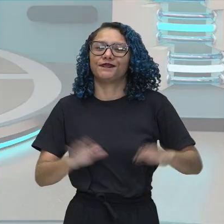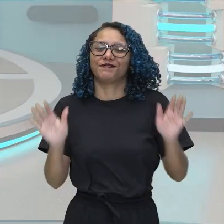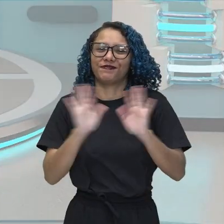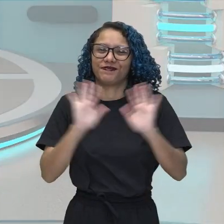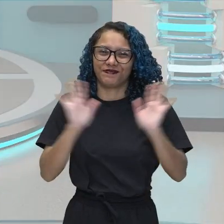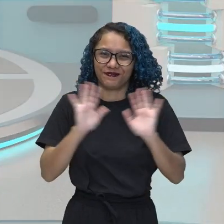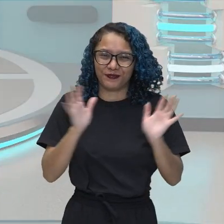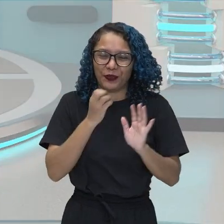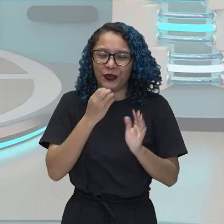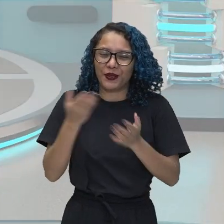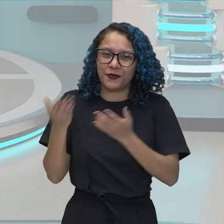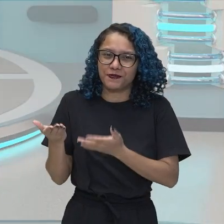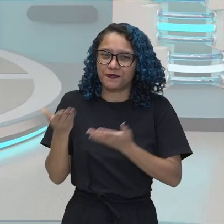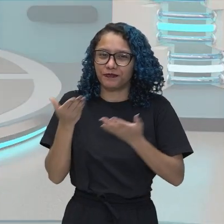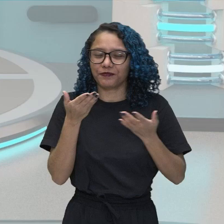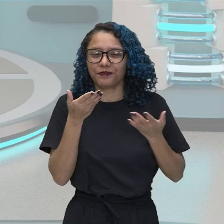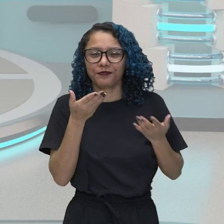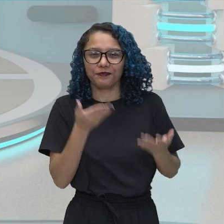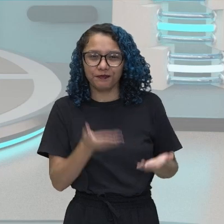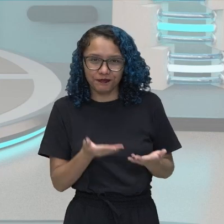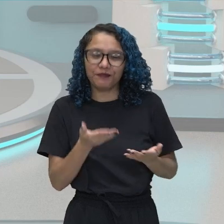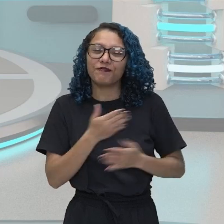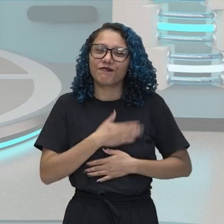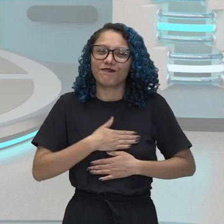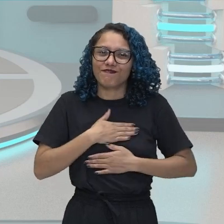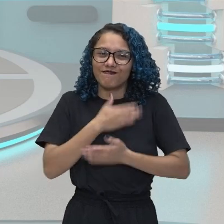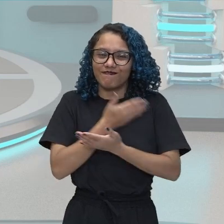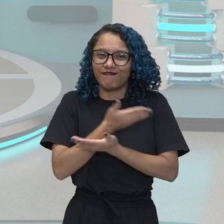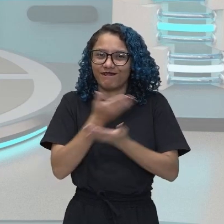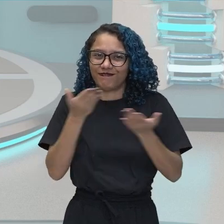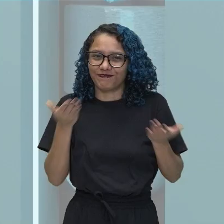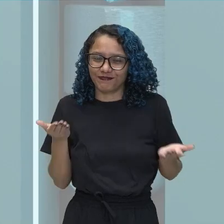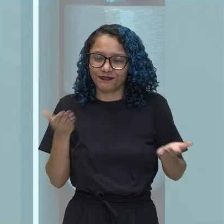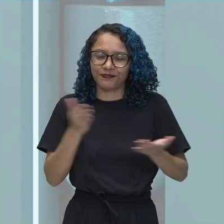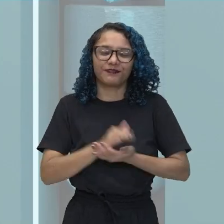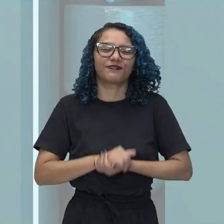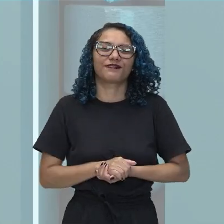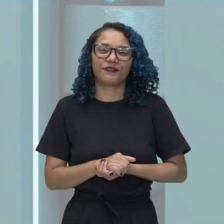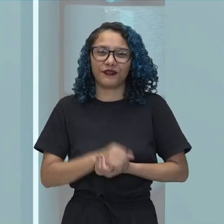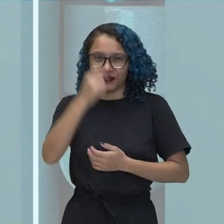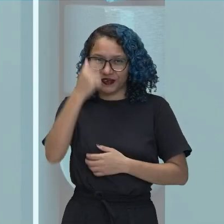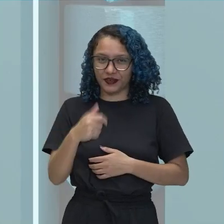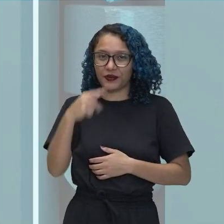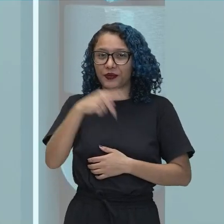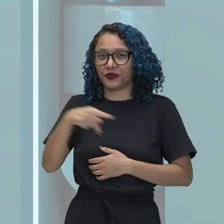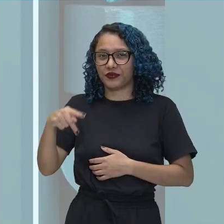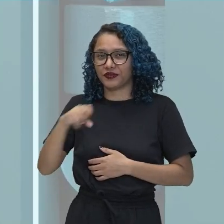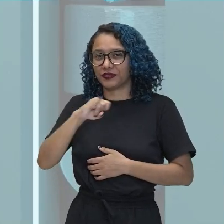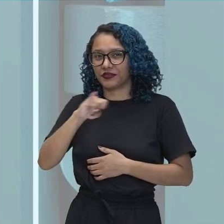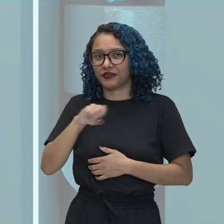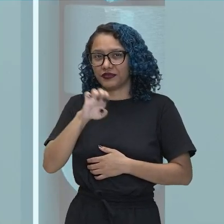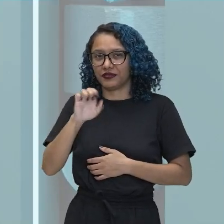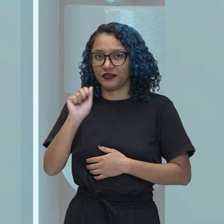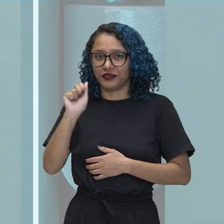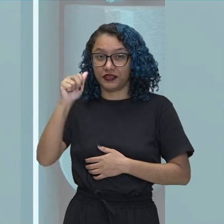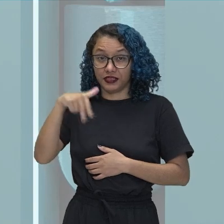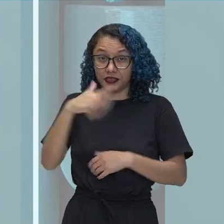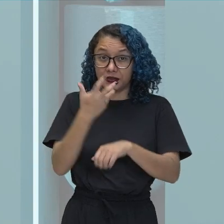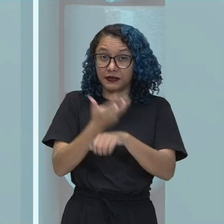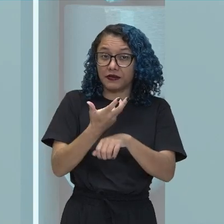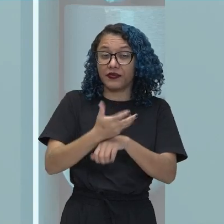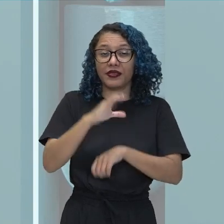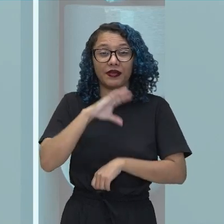Olá, sejam todos muito bem-vindos. É um prazer ter todos vocês aqui. Eu sou o professor Jean Torres, do componente de